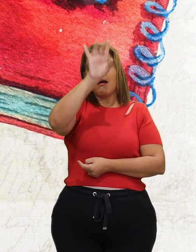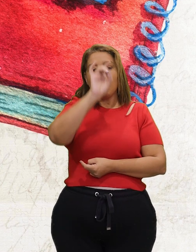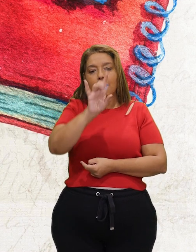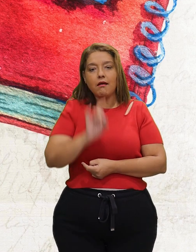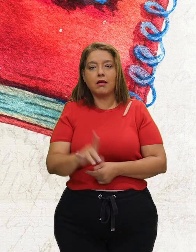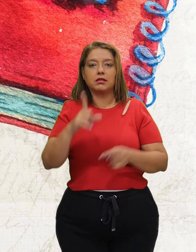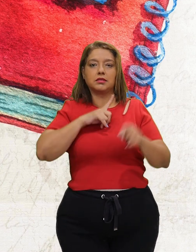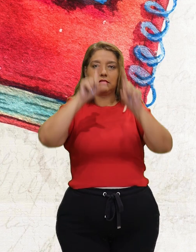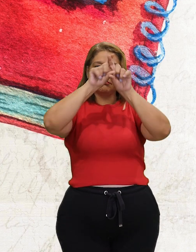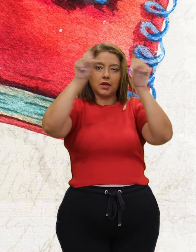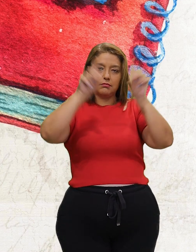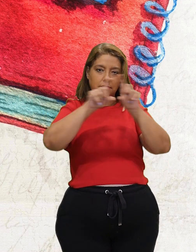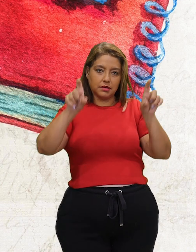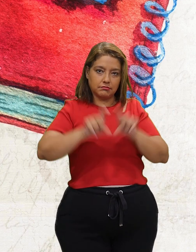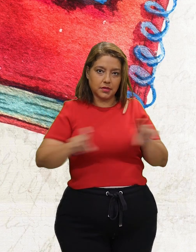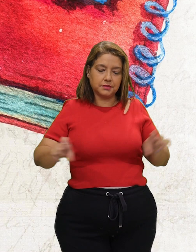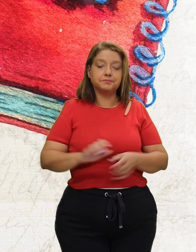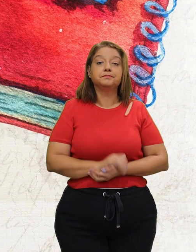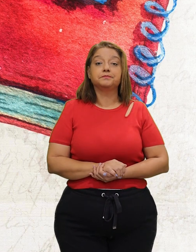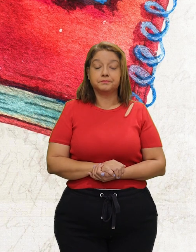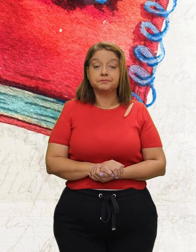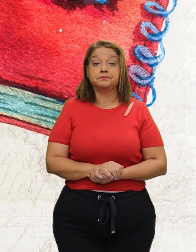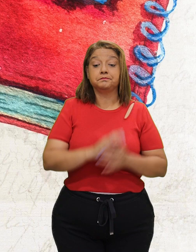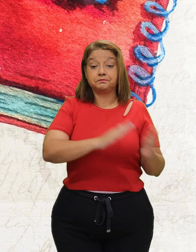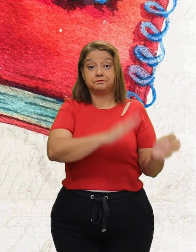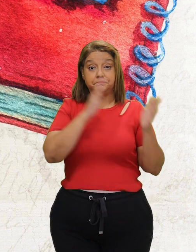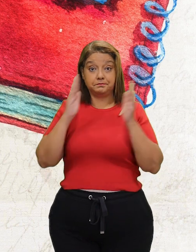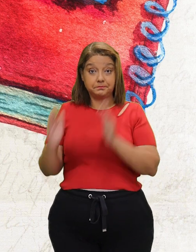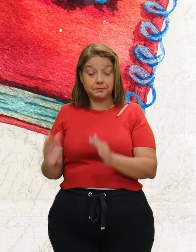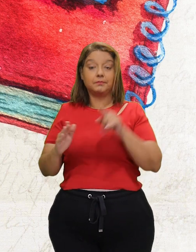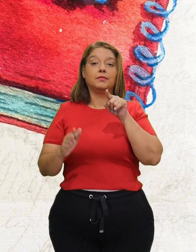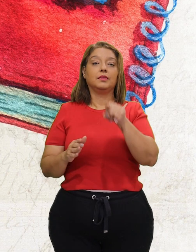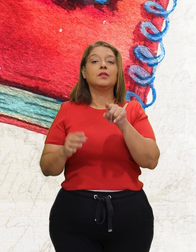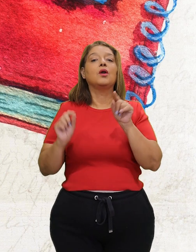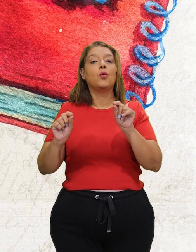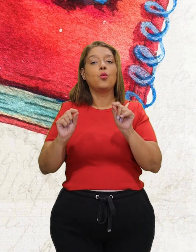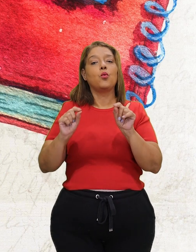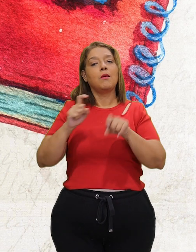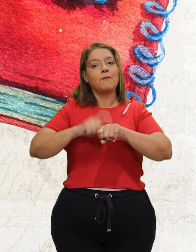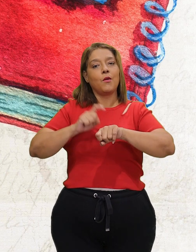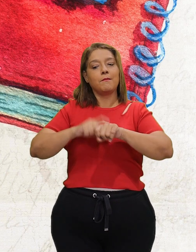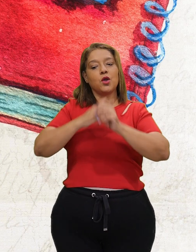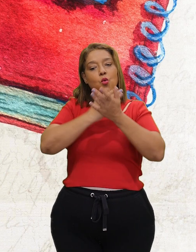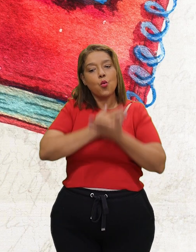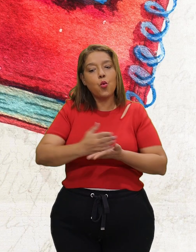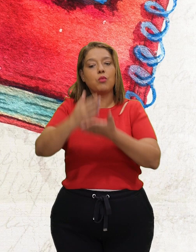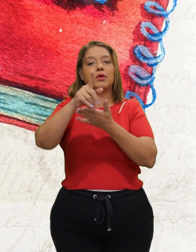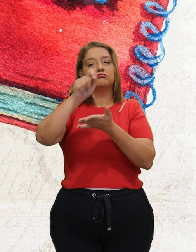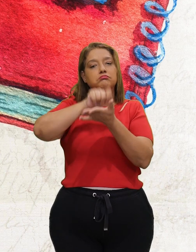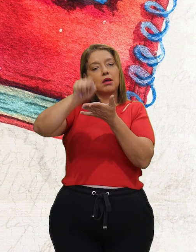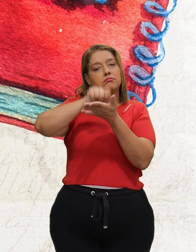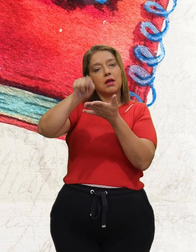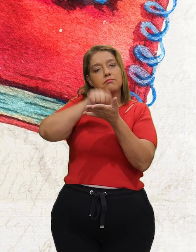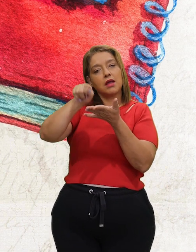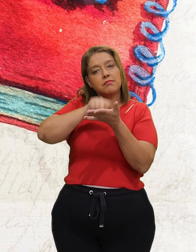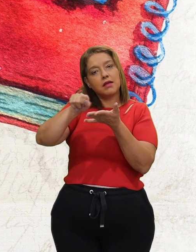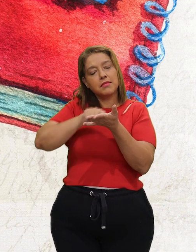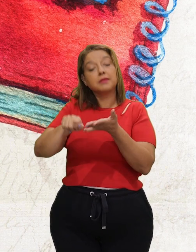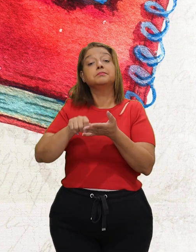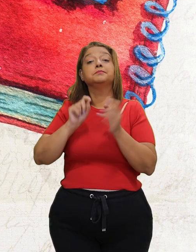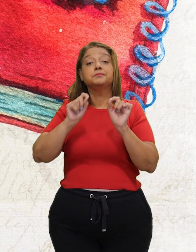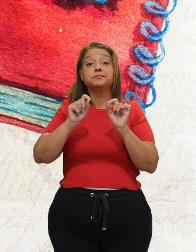da argumentação. Em seguida, é momento de começar a redação do seu texto.